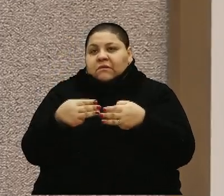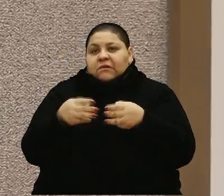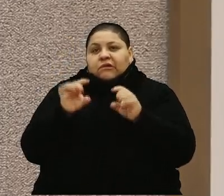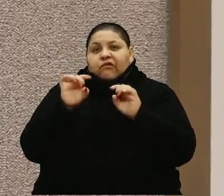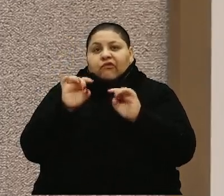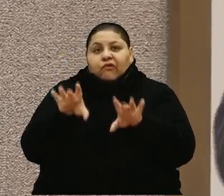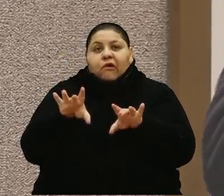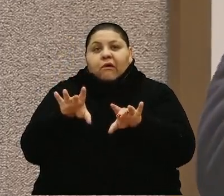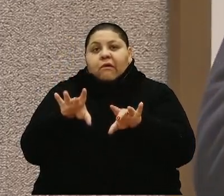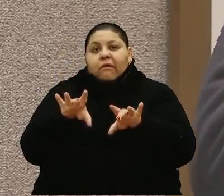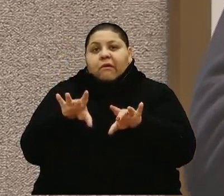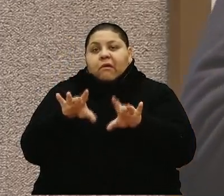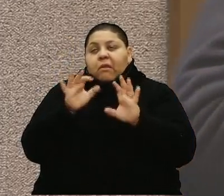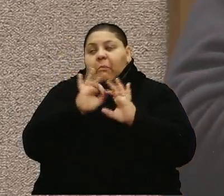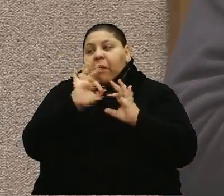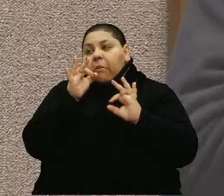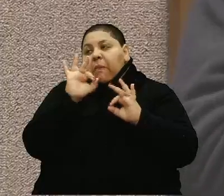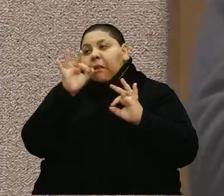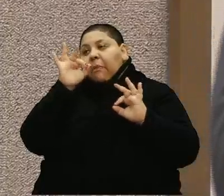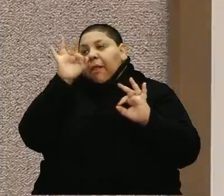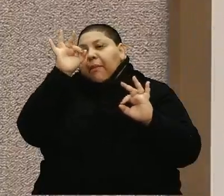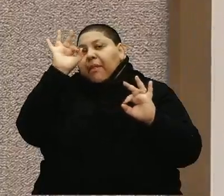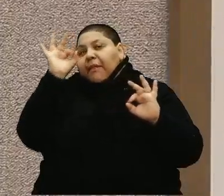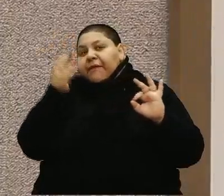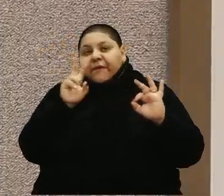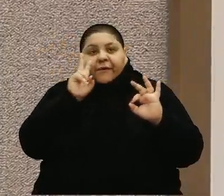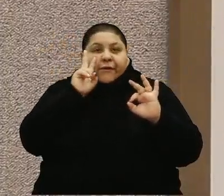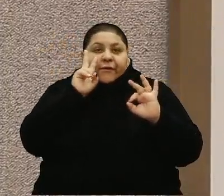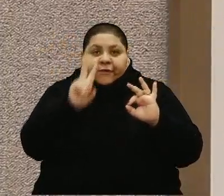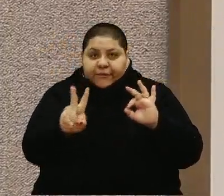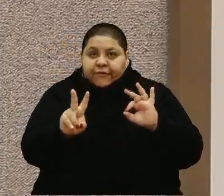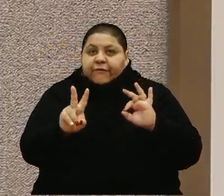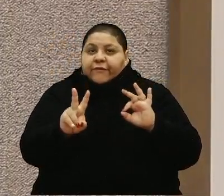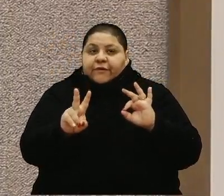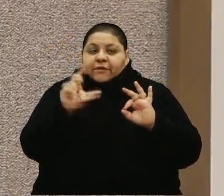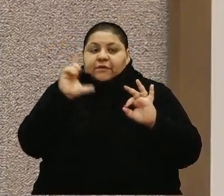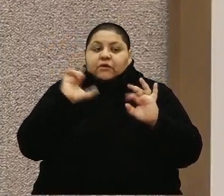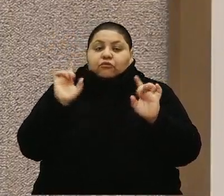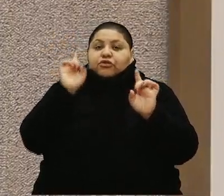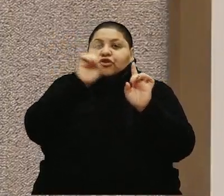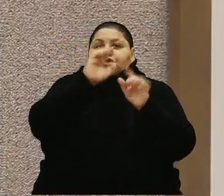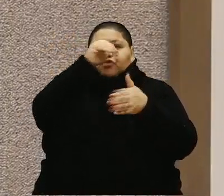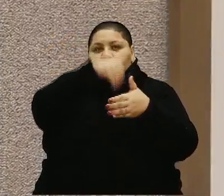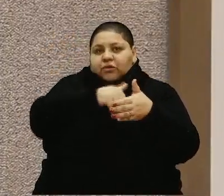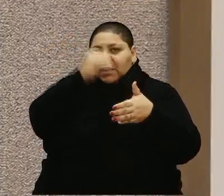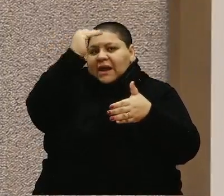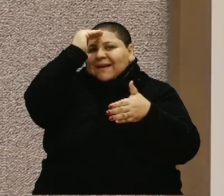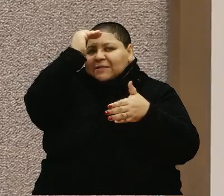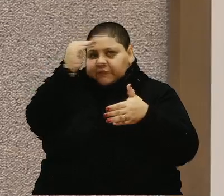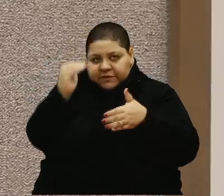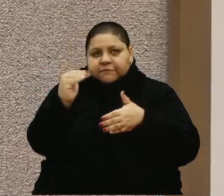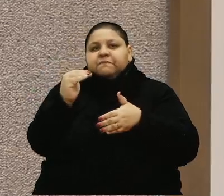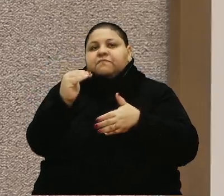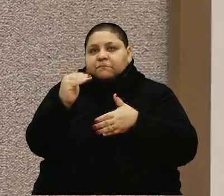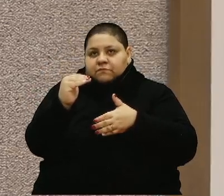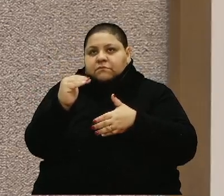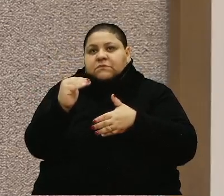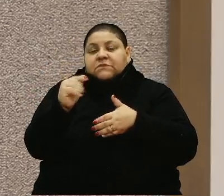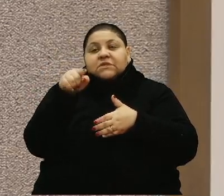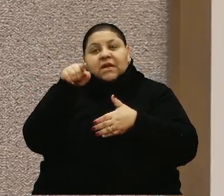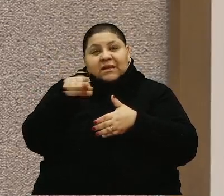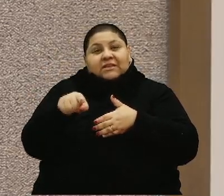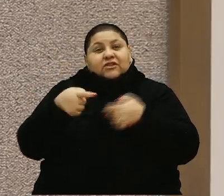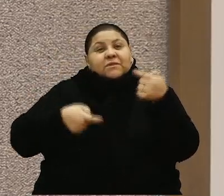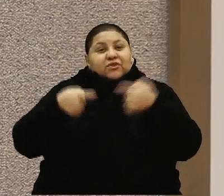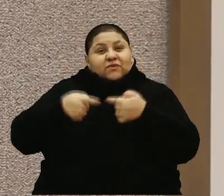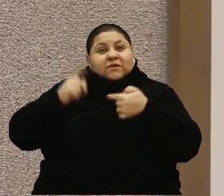né? É só o que eu vejo de cunho eminentemente eleitoral. Respeito, essa é uma guerra política,